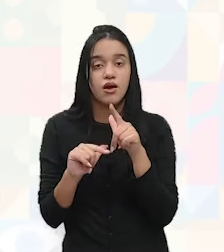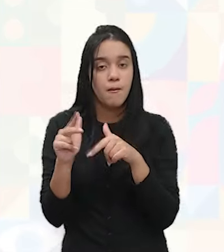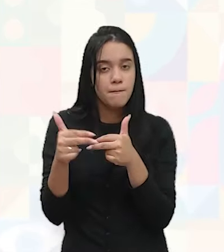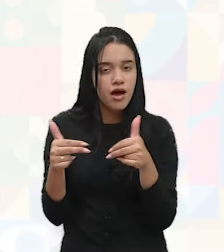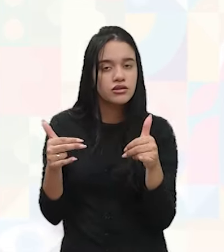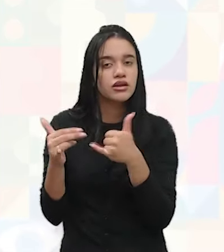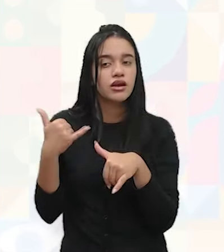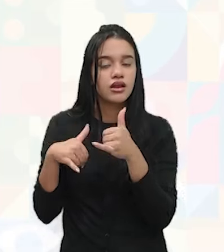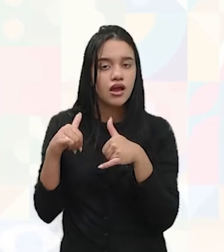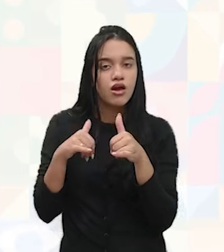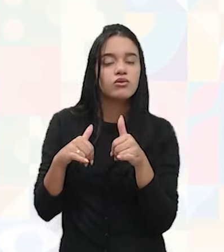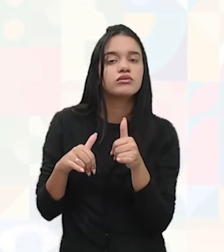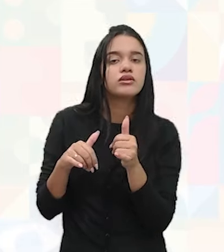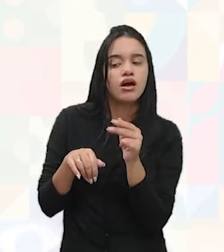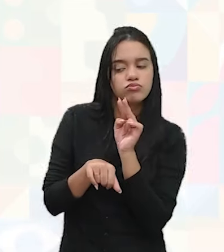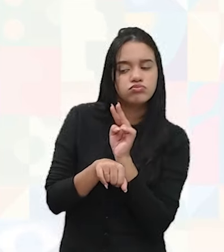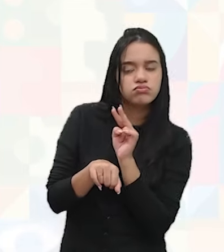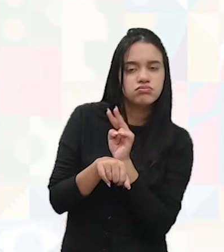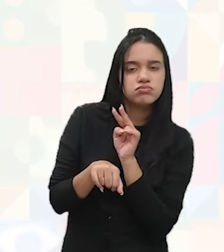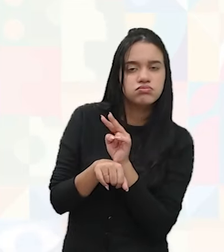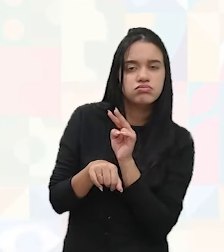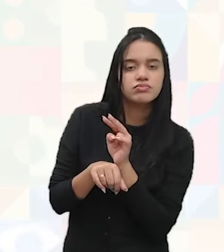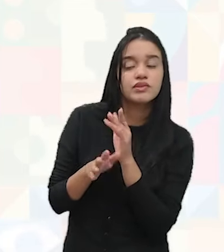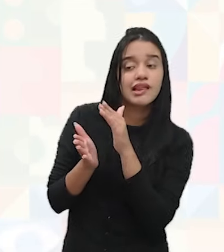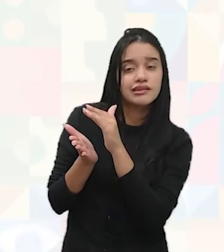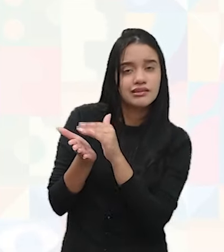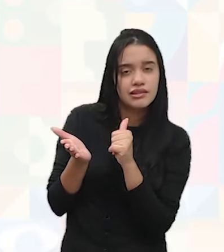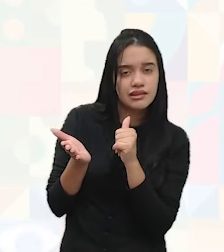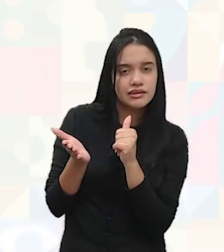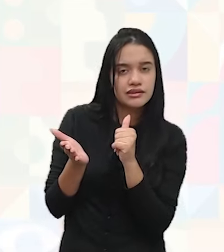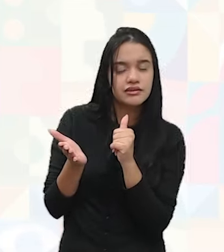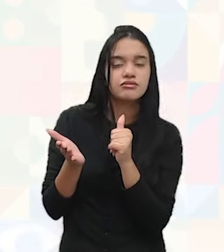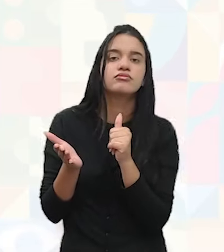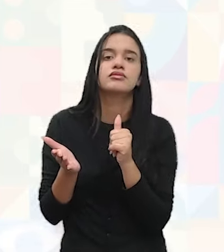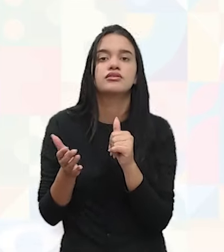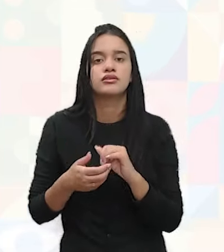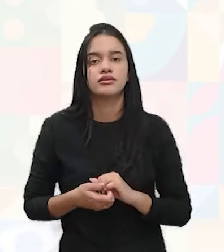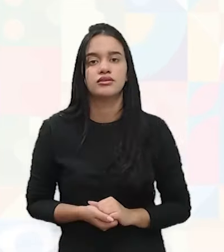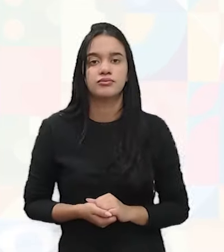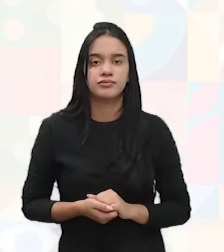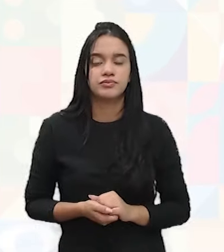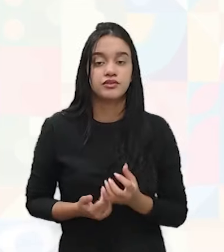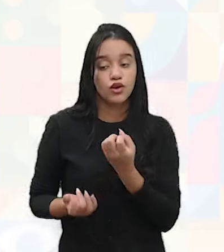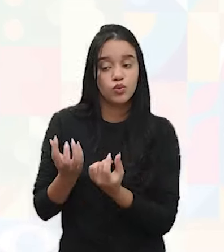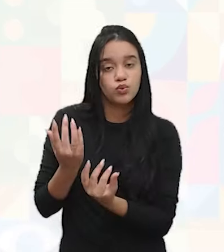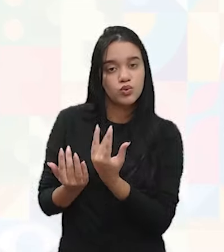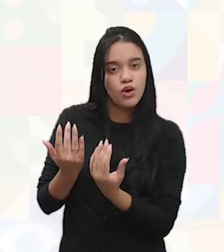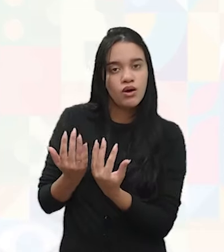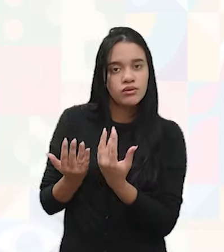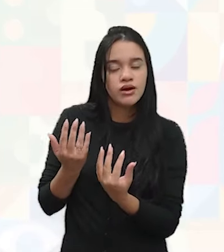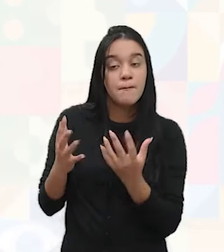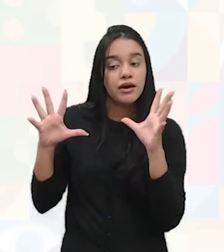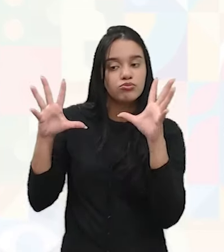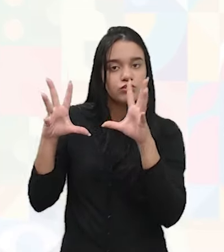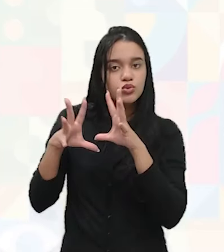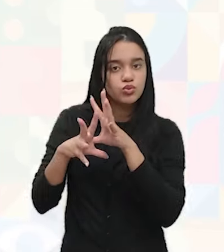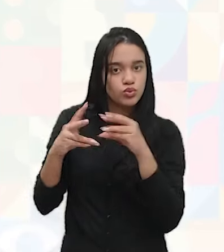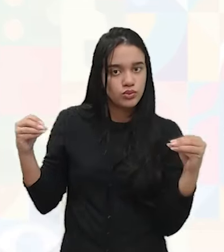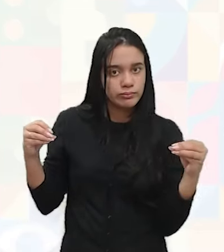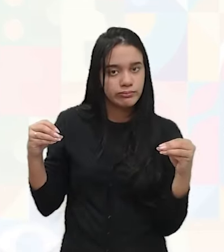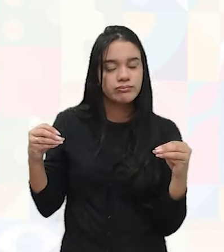tá isolando então a gente tá tirando mais uma pecinha do quebra cabeça que é o tetraedo do fogo para extinguir mas